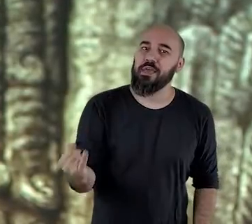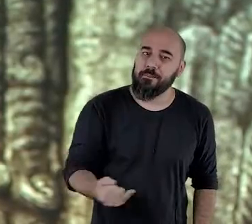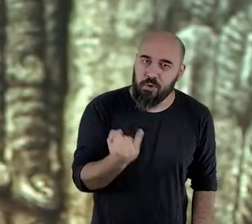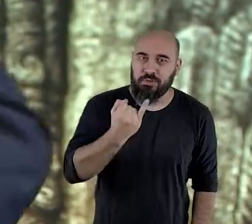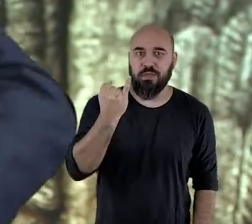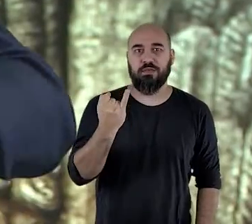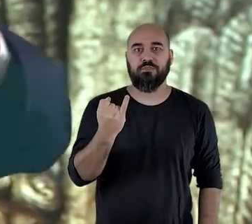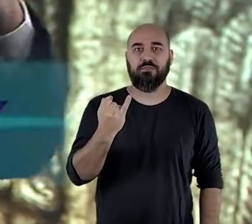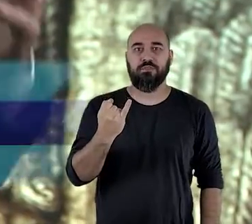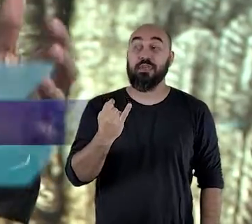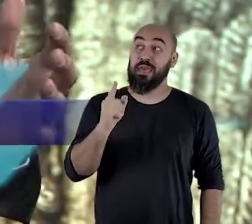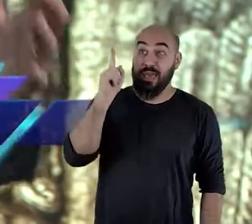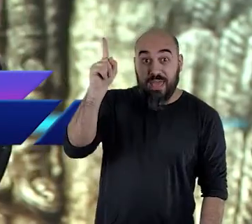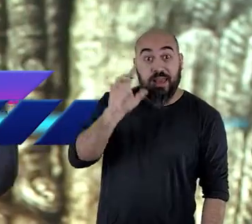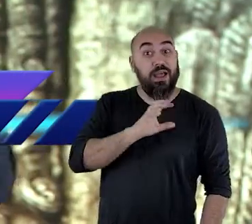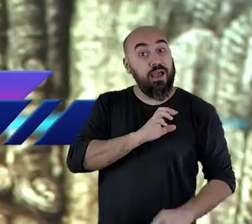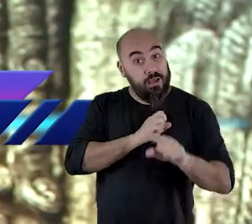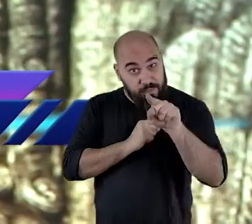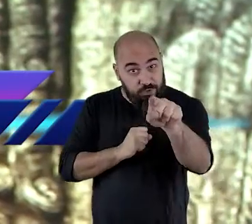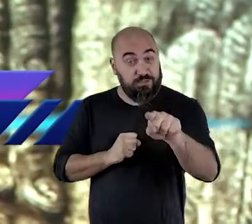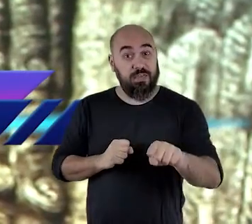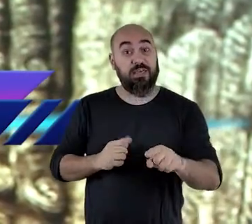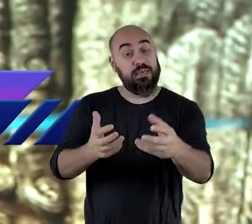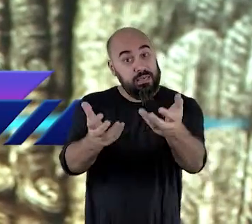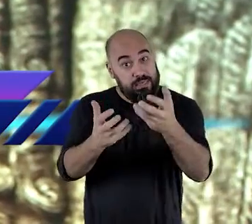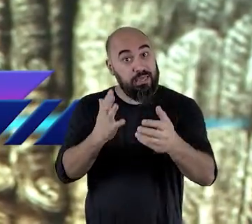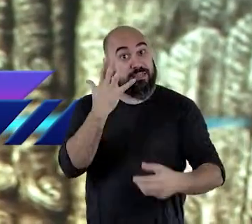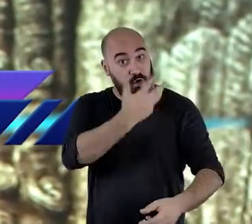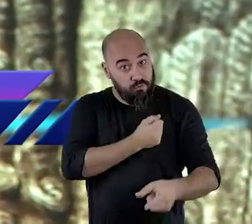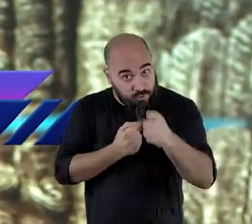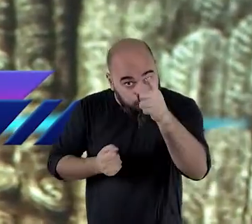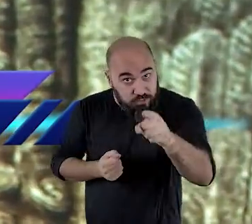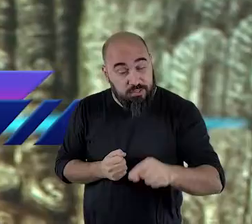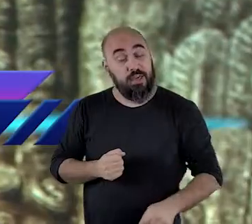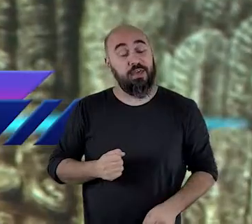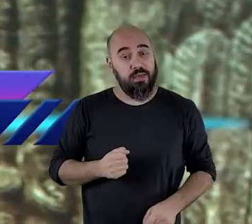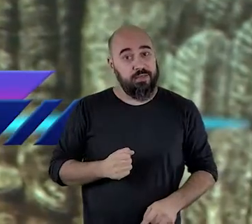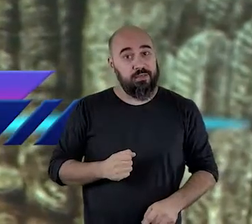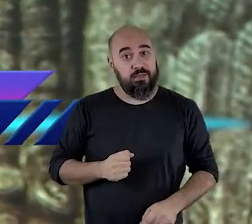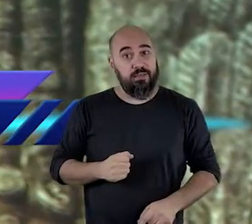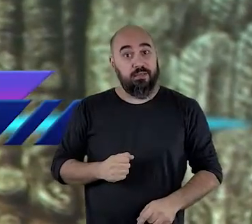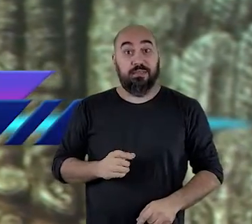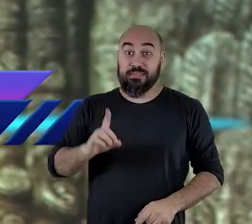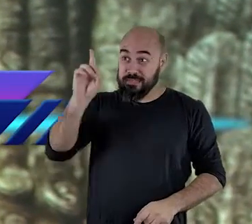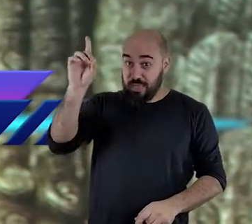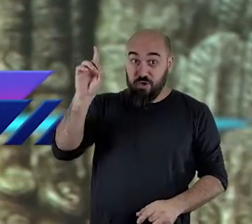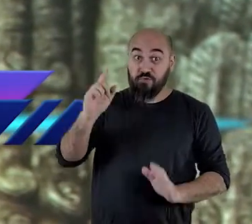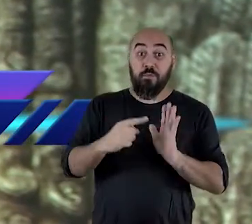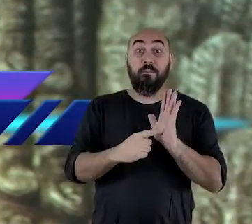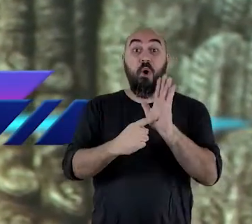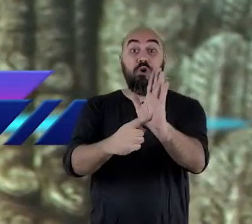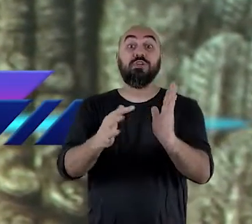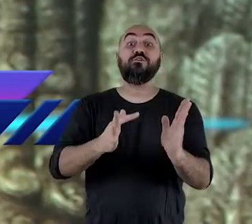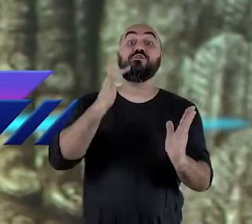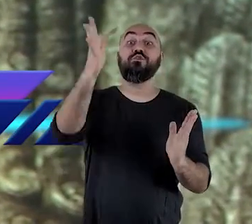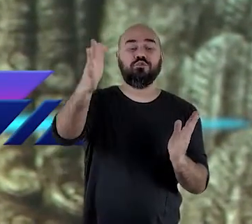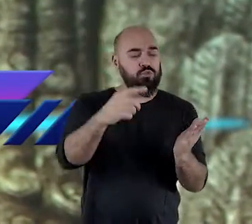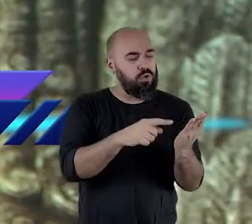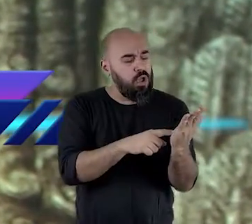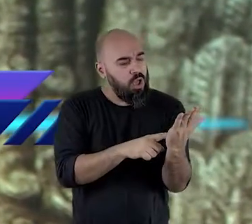ama e o que Ele mais quer é te salvar. Quando Deus mostra aquilo que vai acontecer, Ele está dizendo: